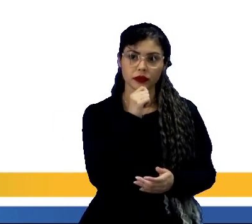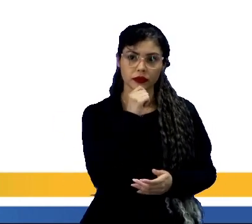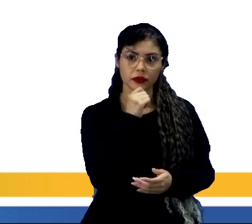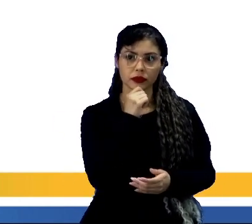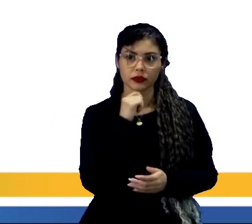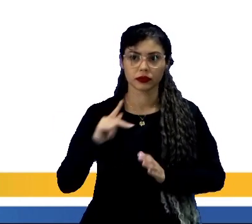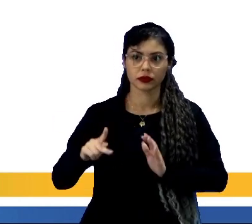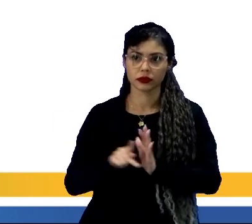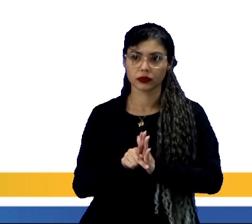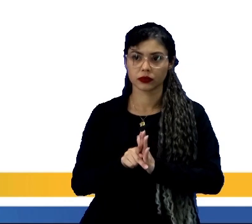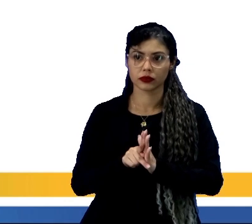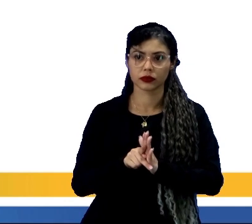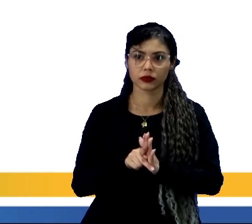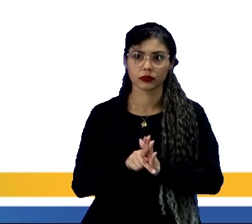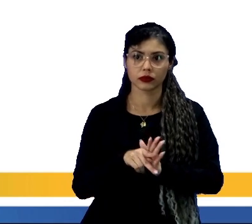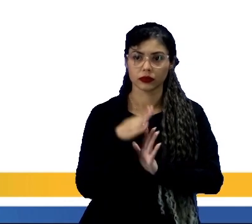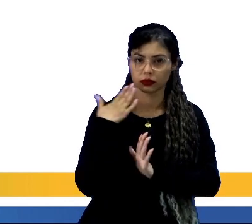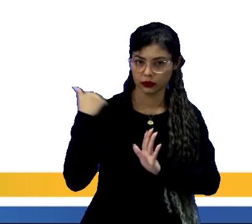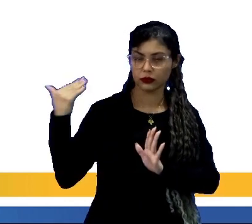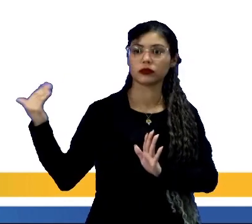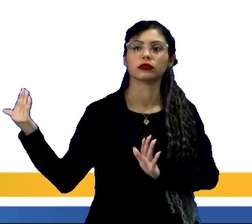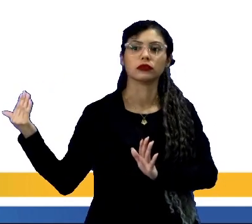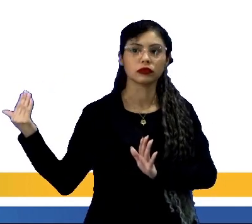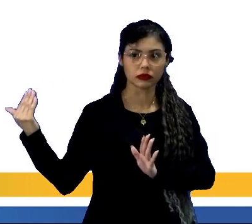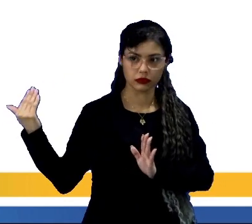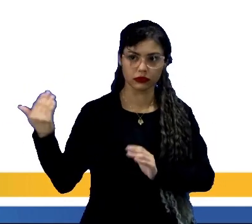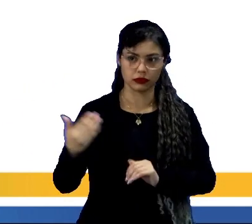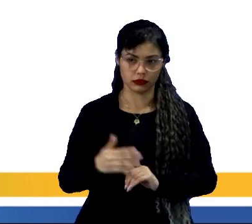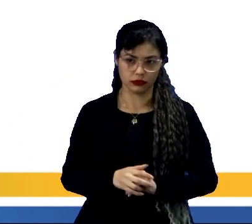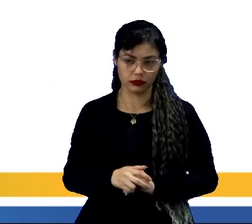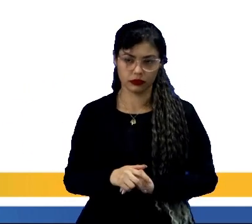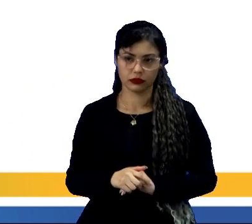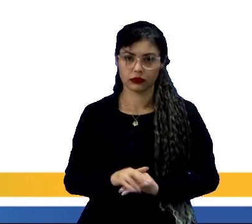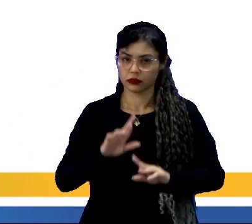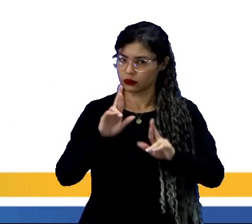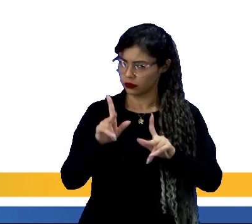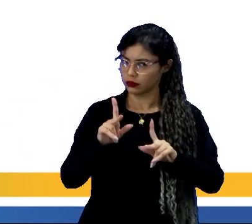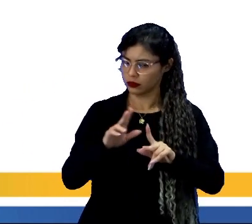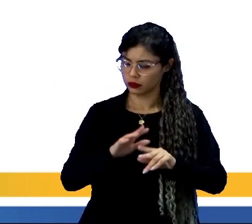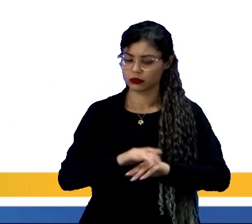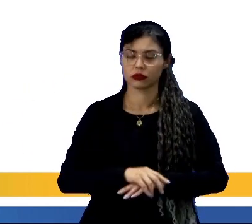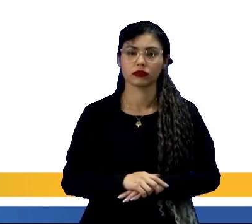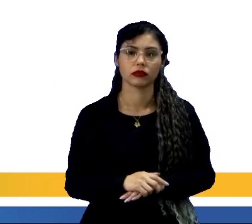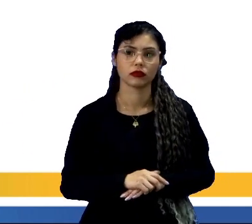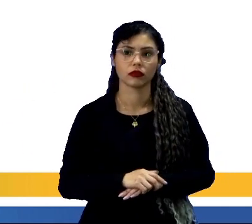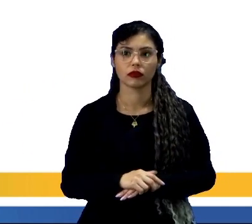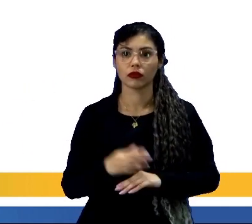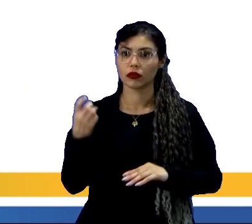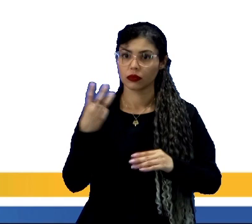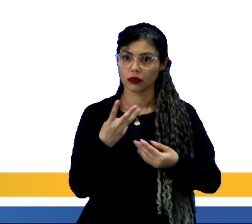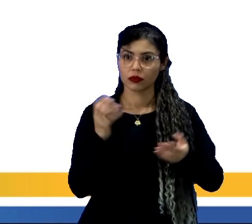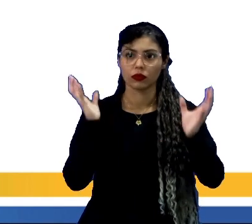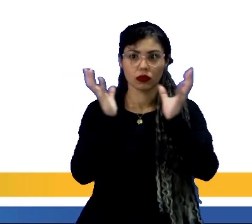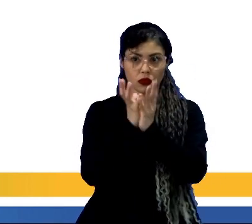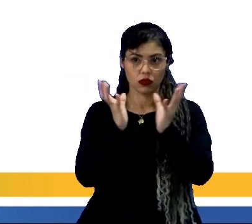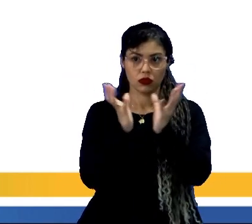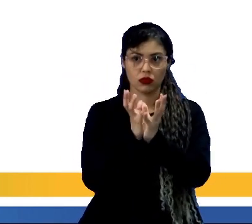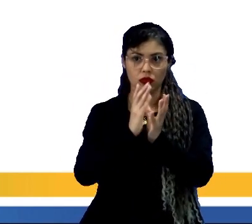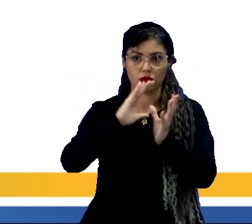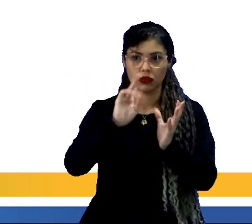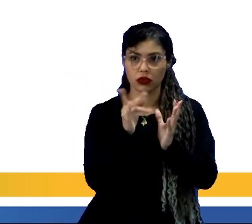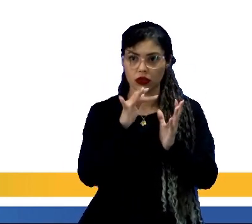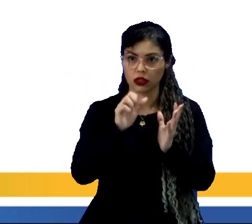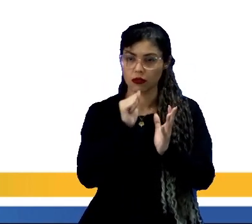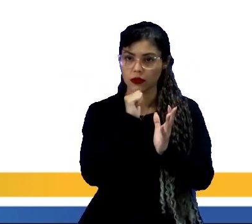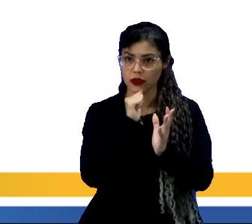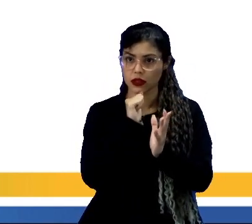reputação bem estabelecida, celebridade, fama, olha só a diferença, né? No 3, conjunto de